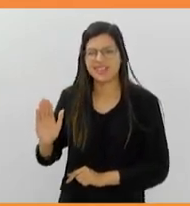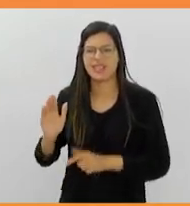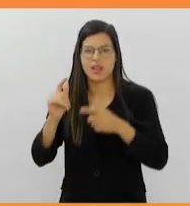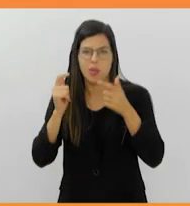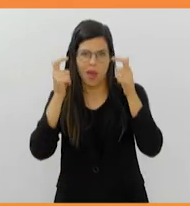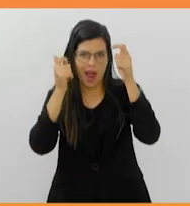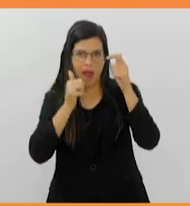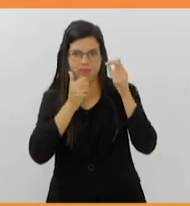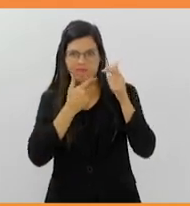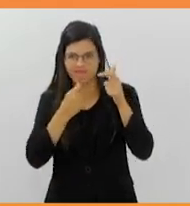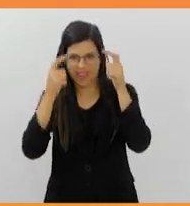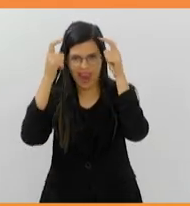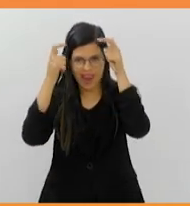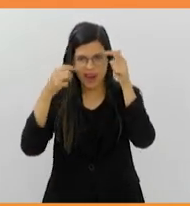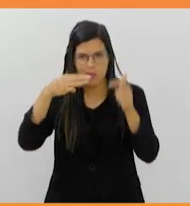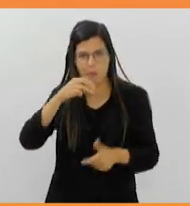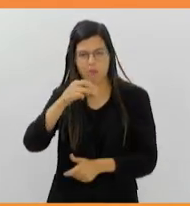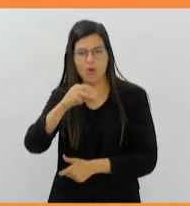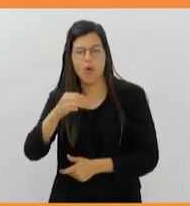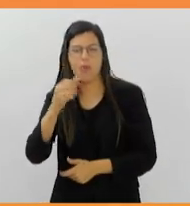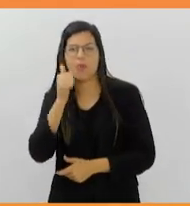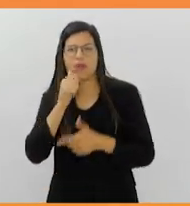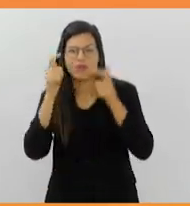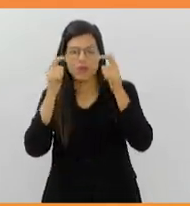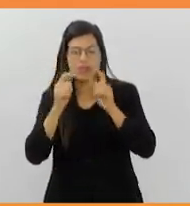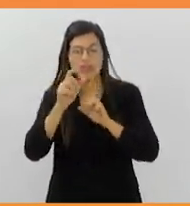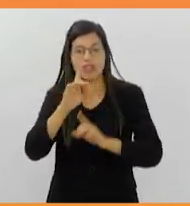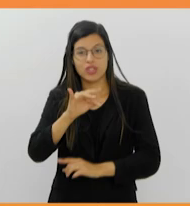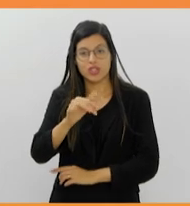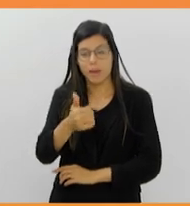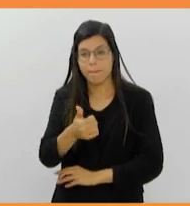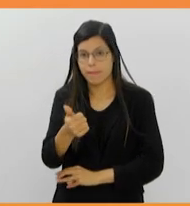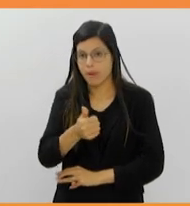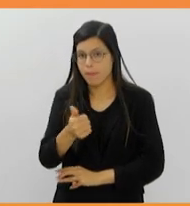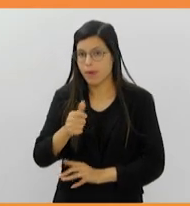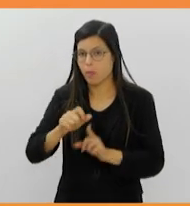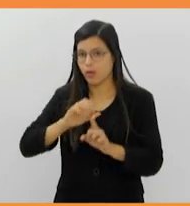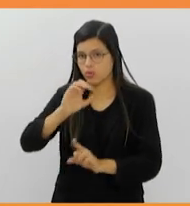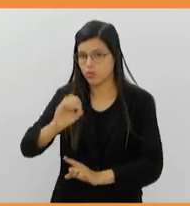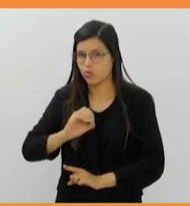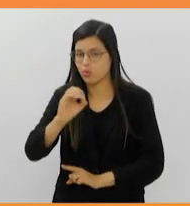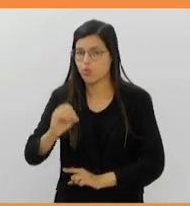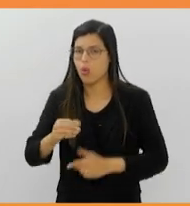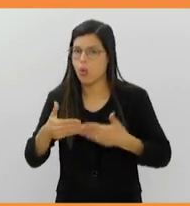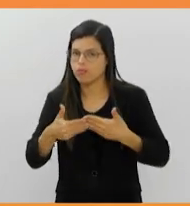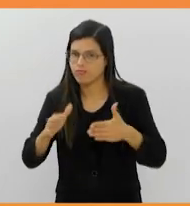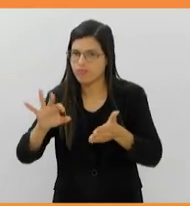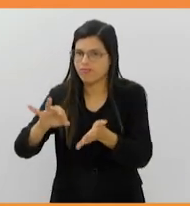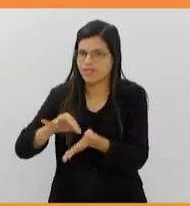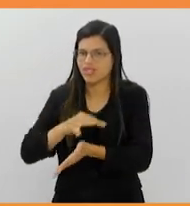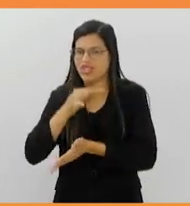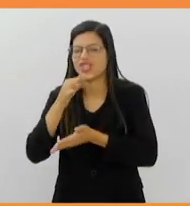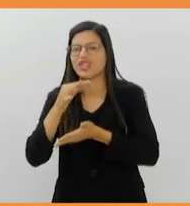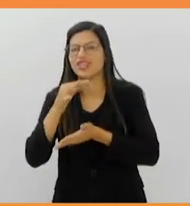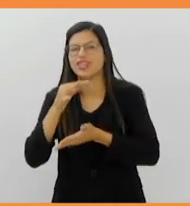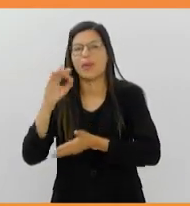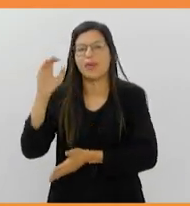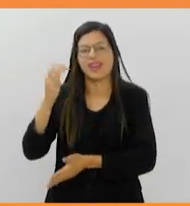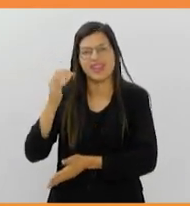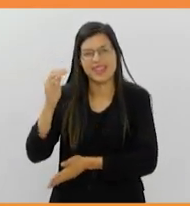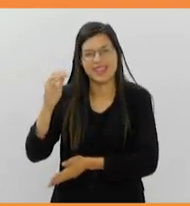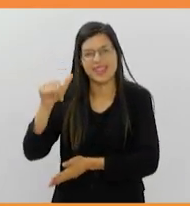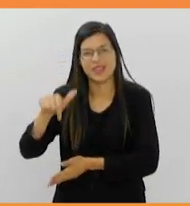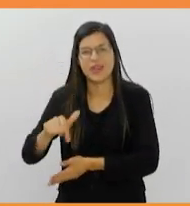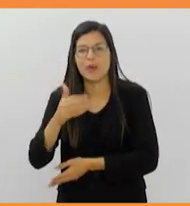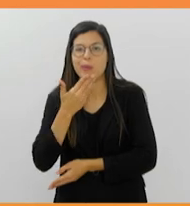de 2025. É que em 1º de outubro, a Neltur abre as inscrições para a eleição das Majestades da Folia. E em Niterói, os